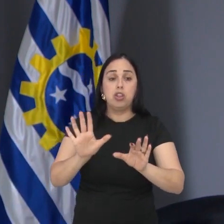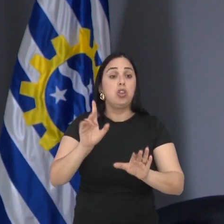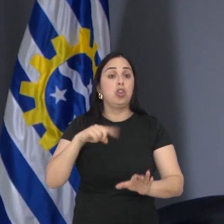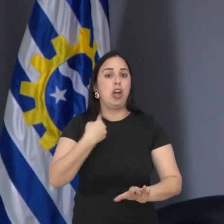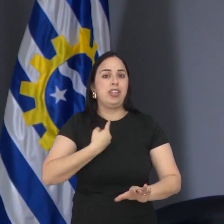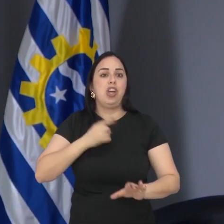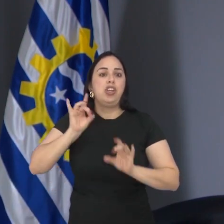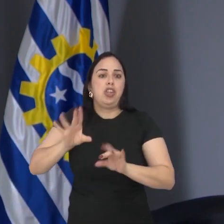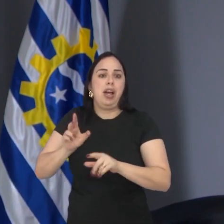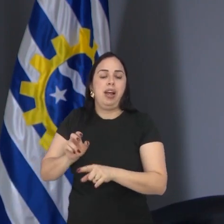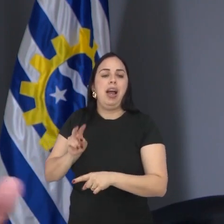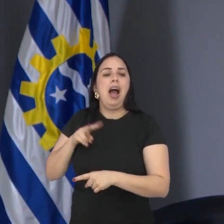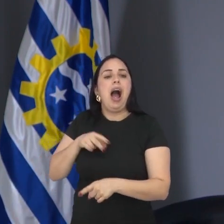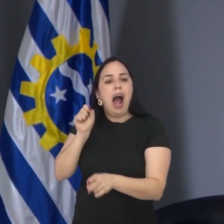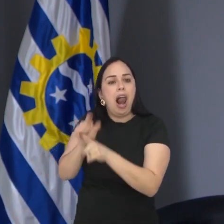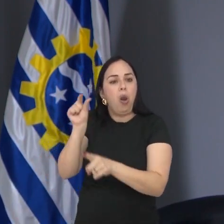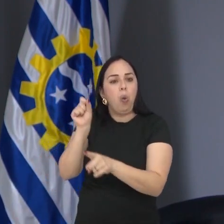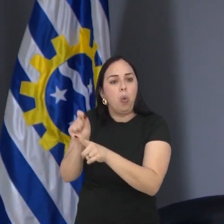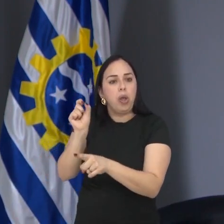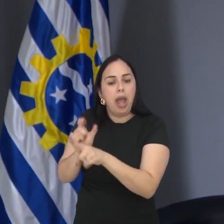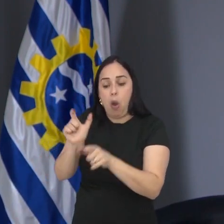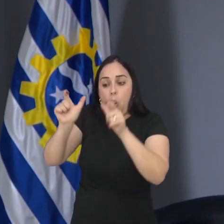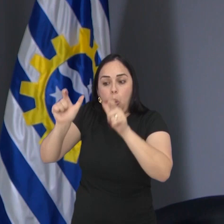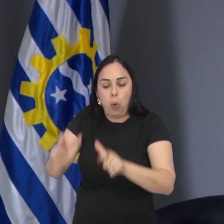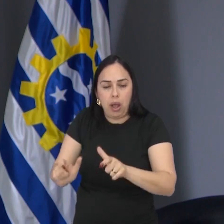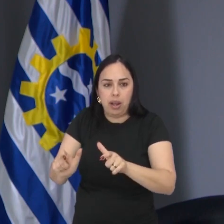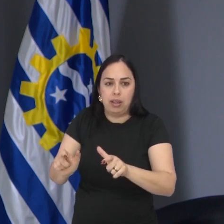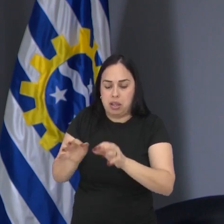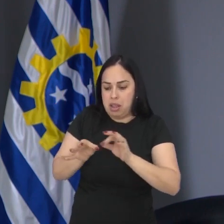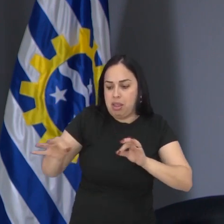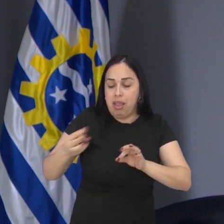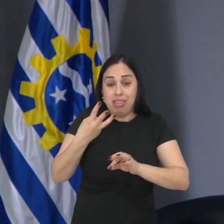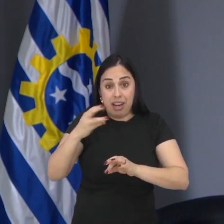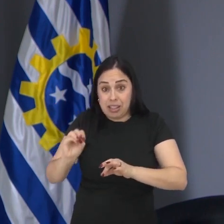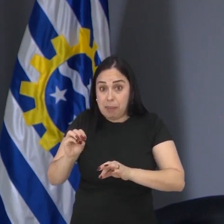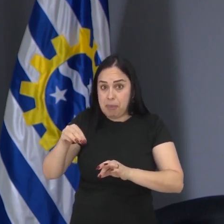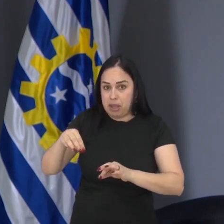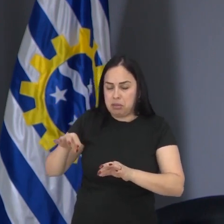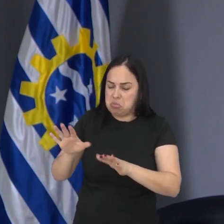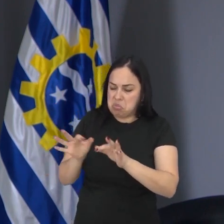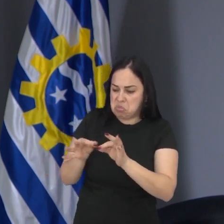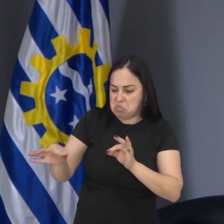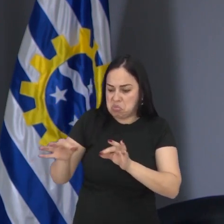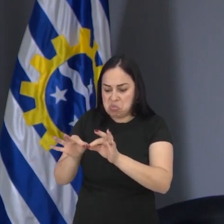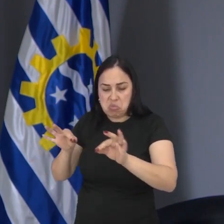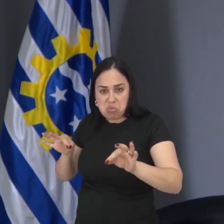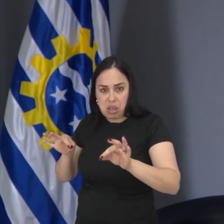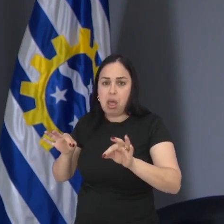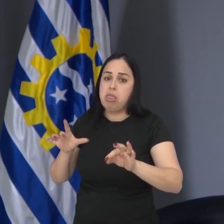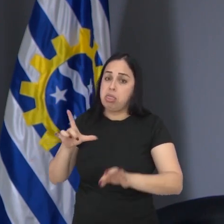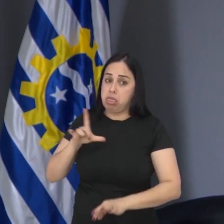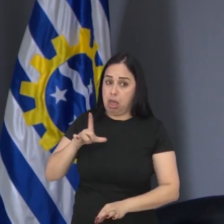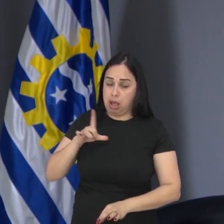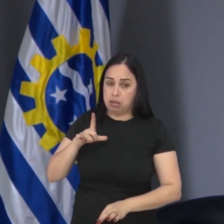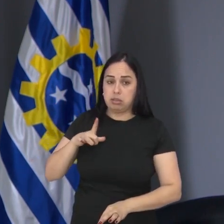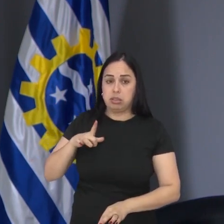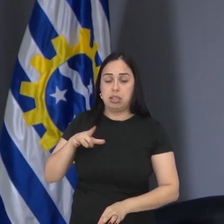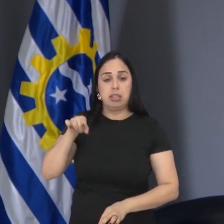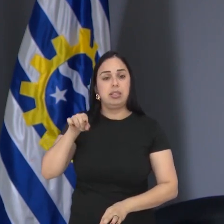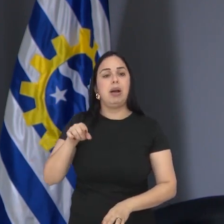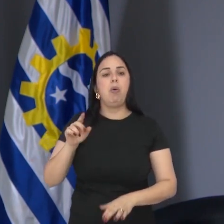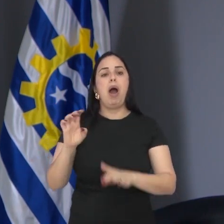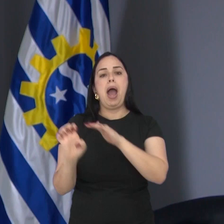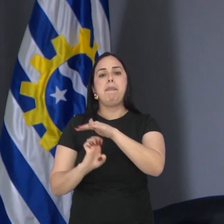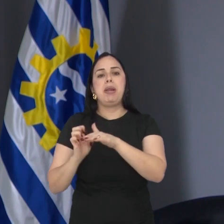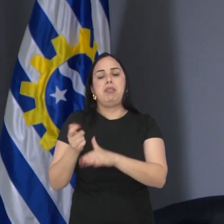do espaço. Cada quiosque tem cerca de 30 metros quadrados, são 6, em torno de 180 metros quadrados, e eles vão ter